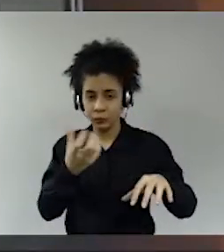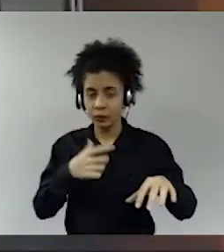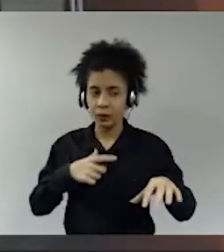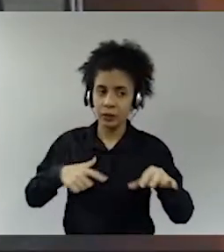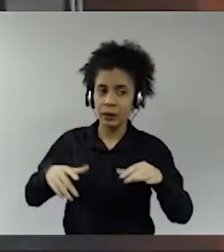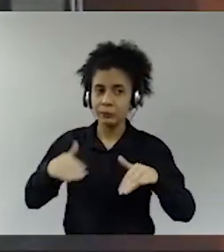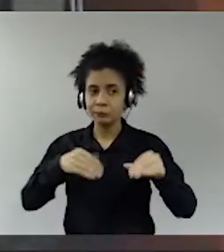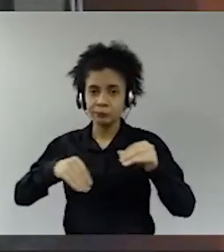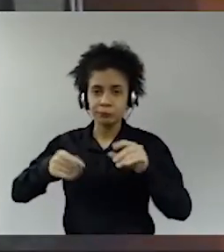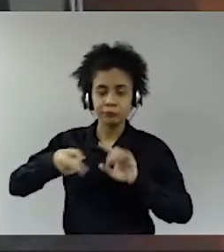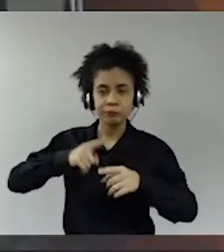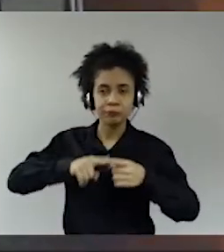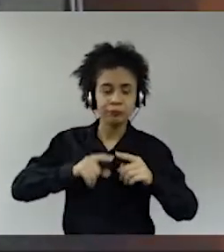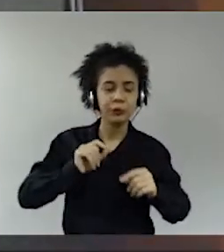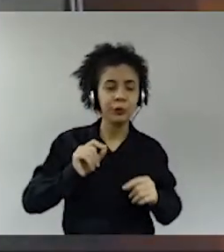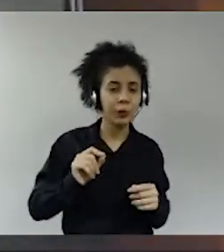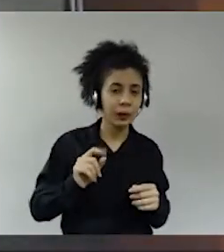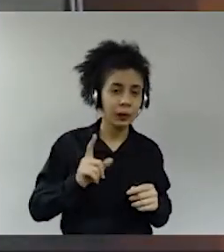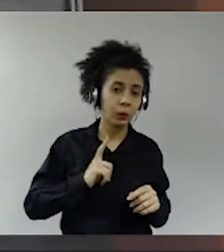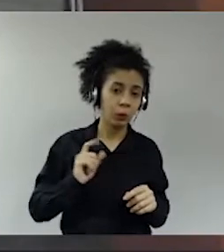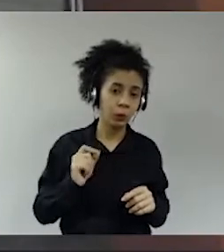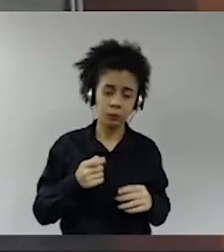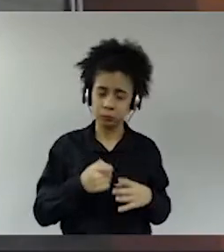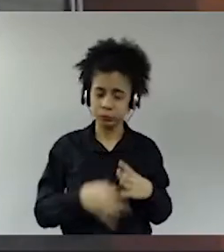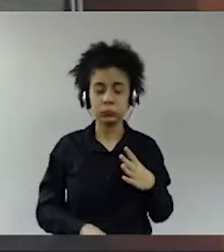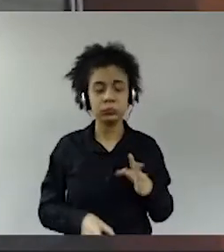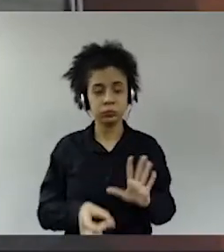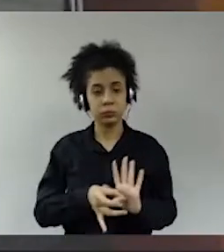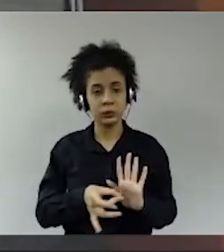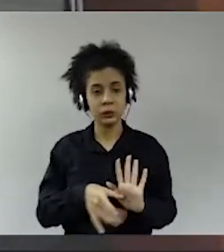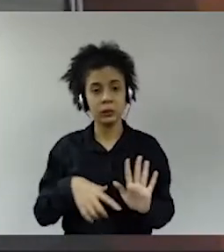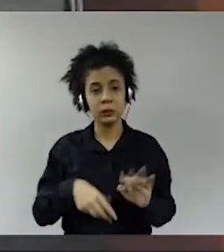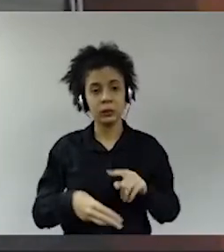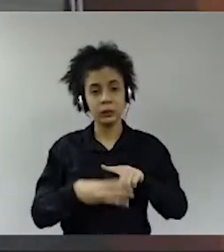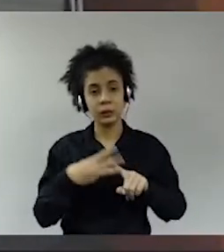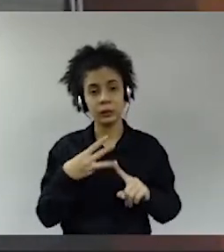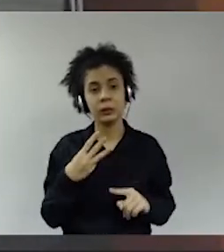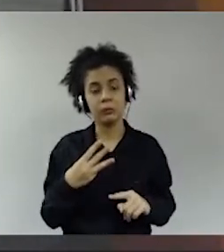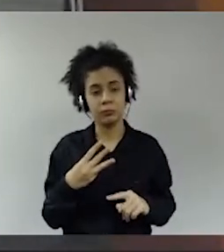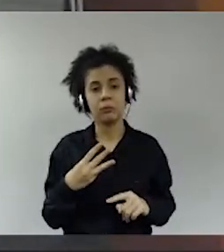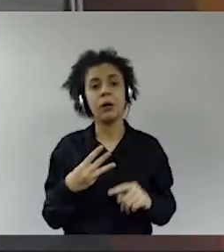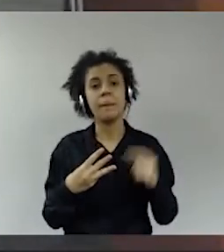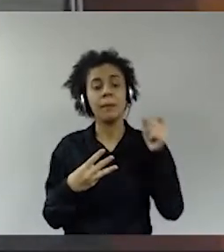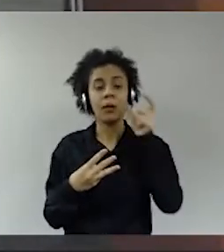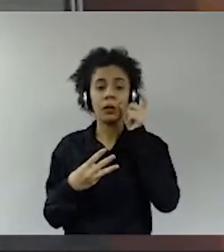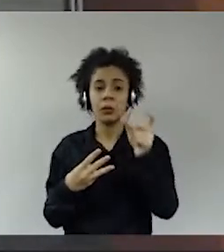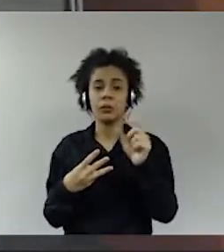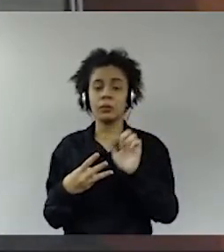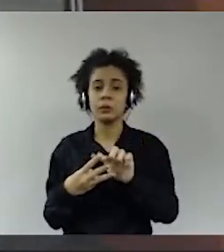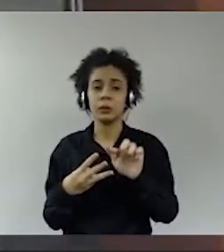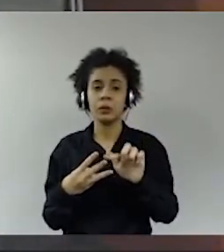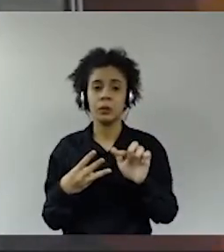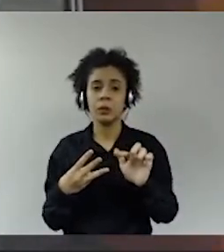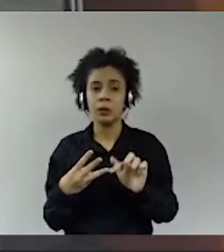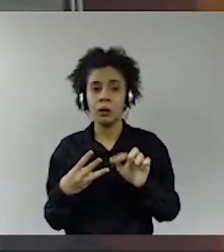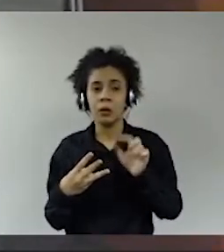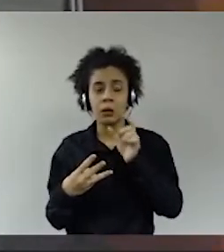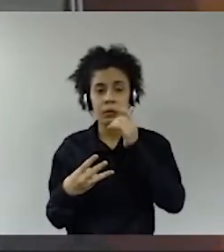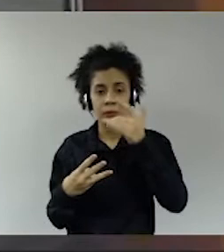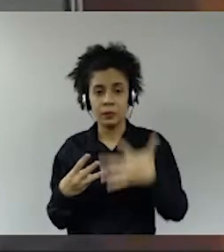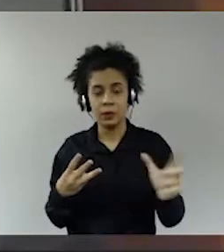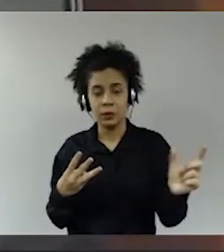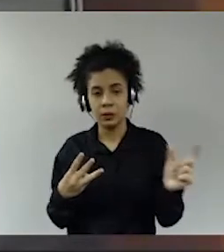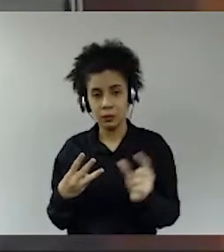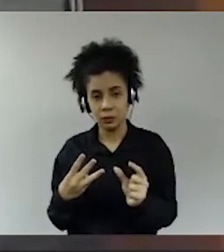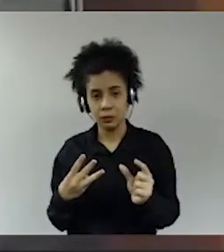Há, dentre tantos outros, é verdade, 3 que merecem um destaque especial e um comentário